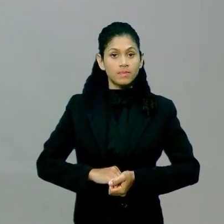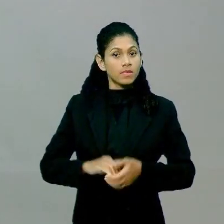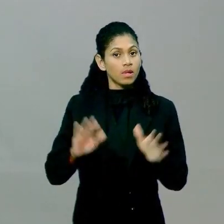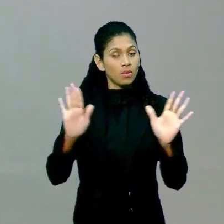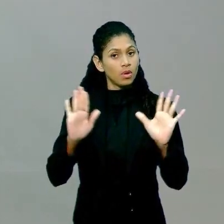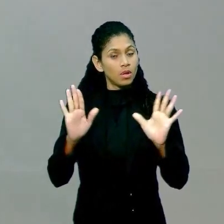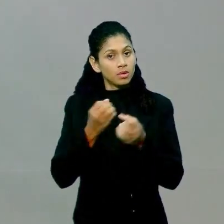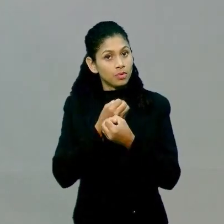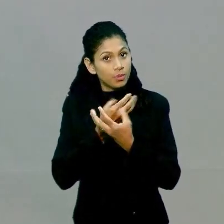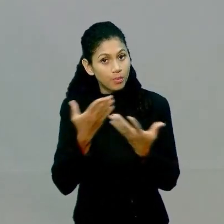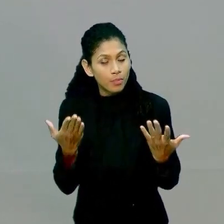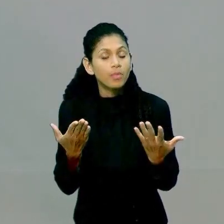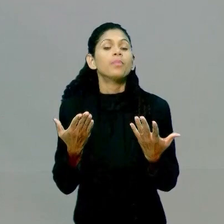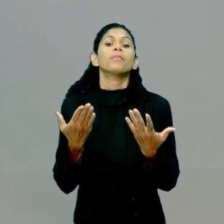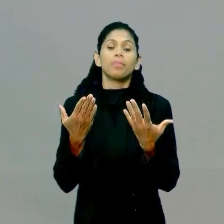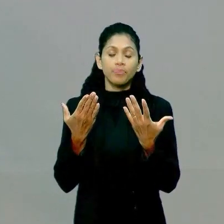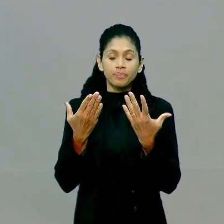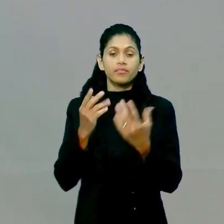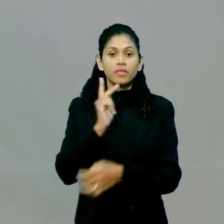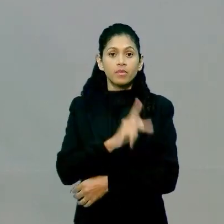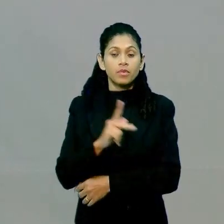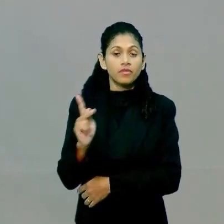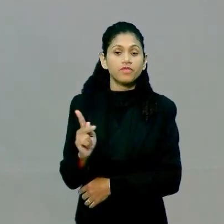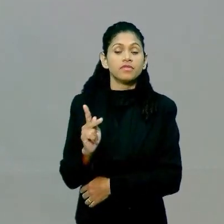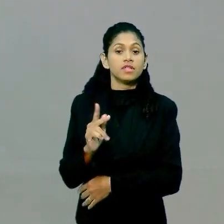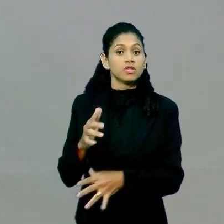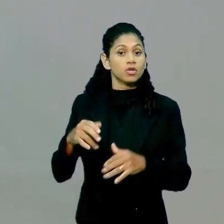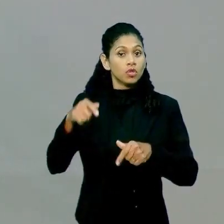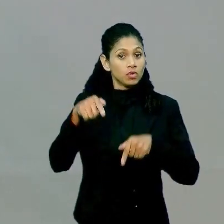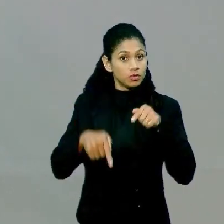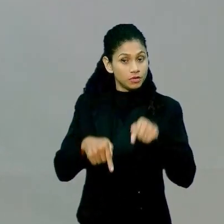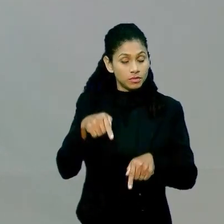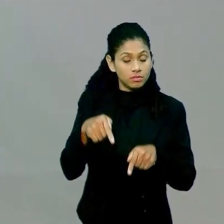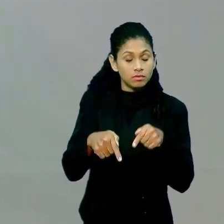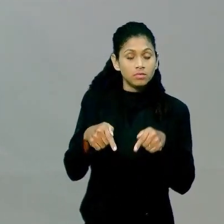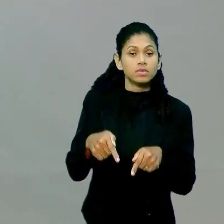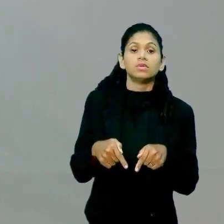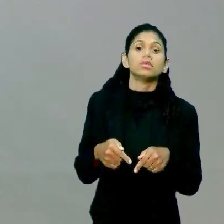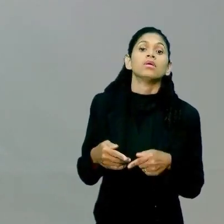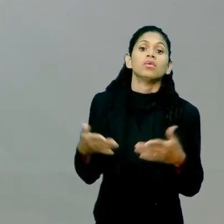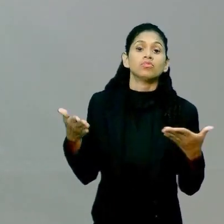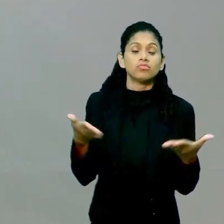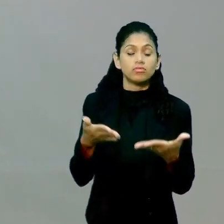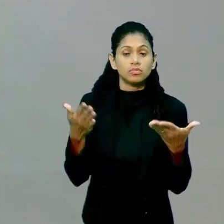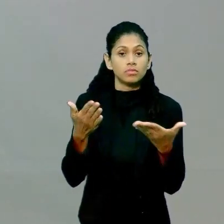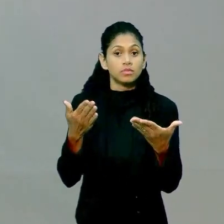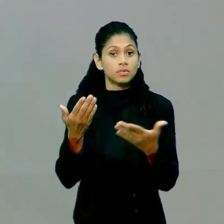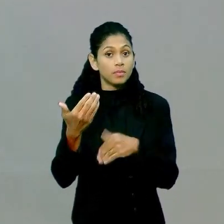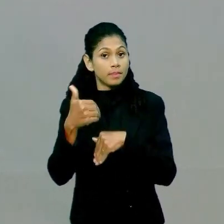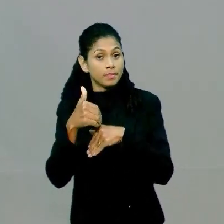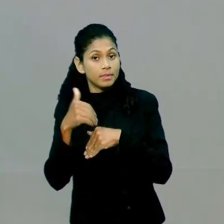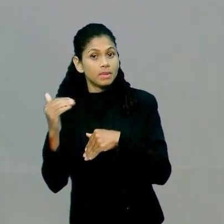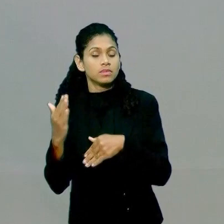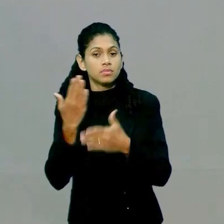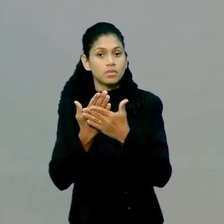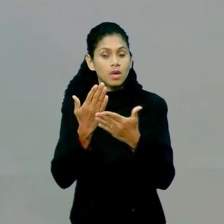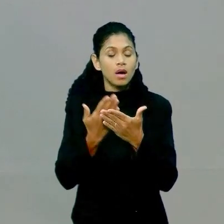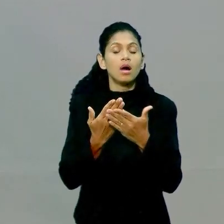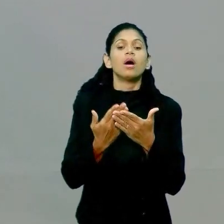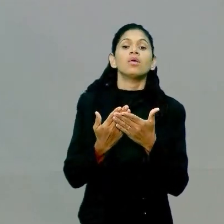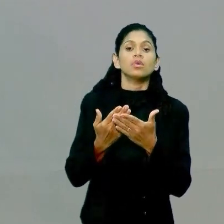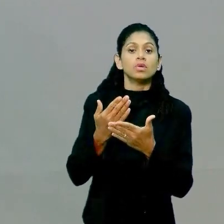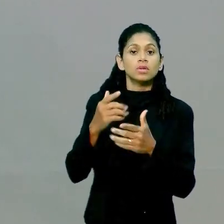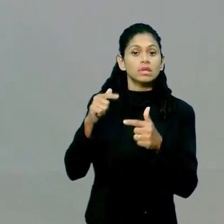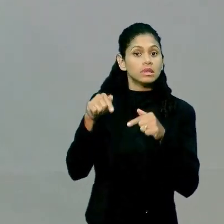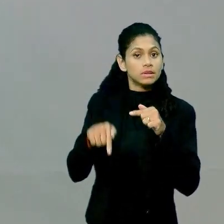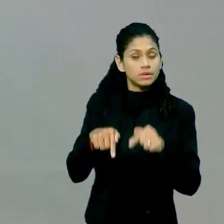Olá, tudo bem? Sou o professor Everton, professor de Química, e hoje nós vamos para mais uma aula de Química do nosso pré-ENEM. Bom, na aula de hoje